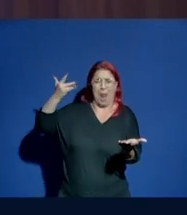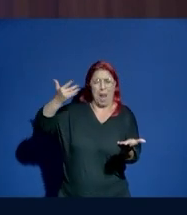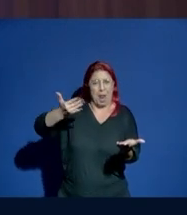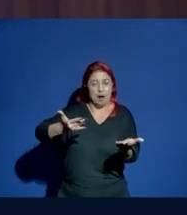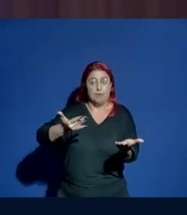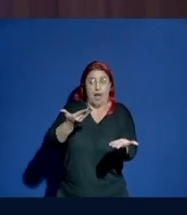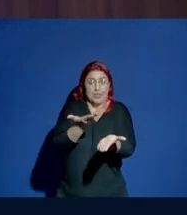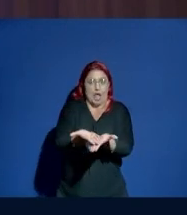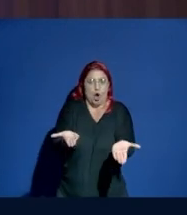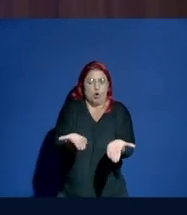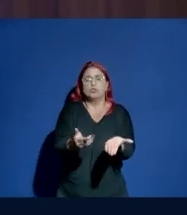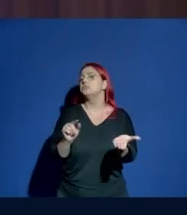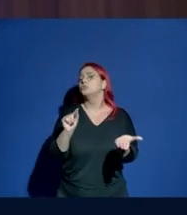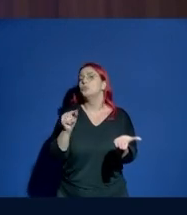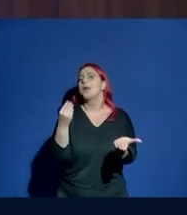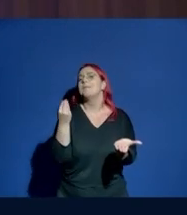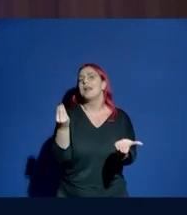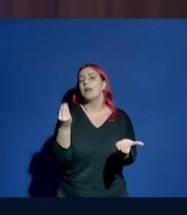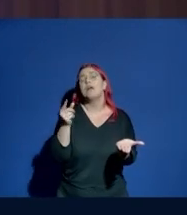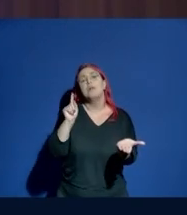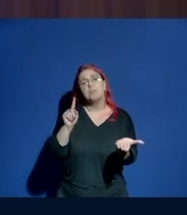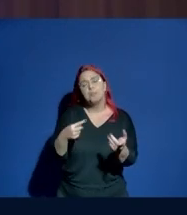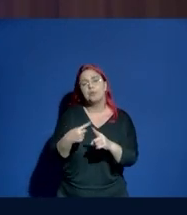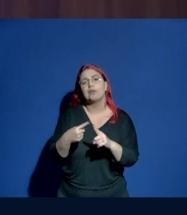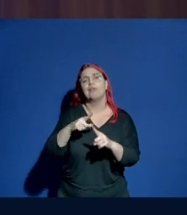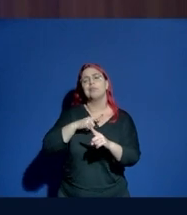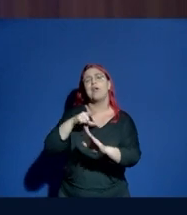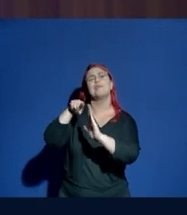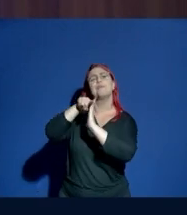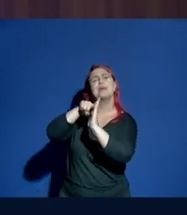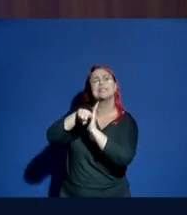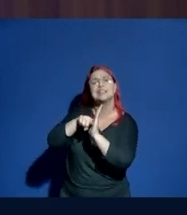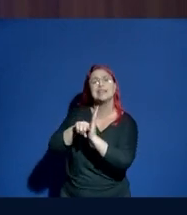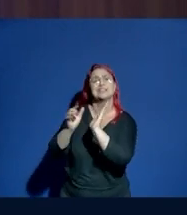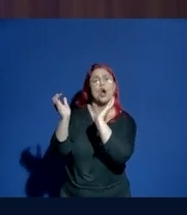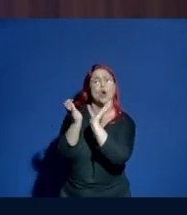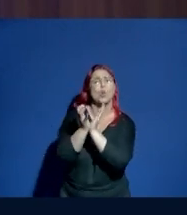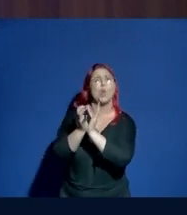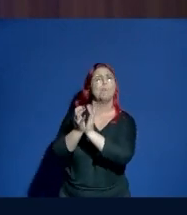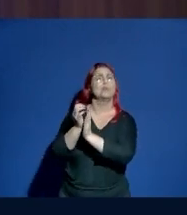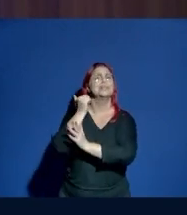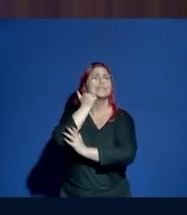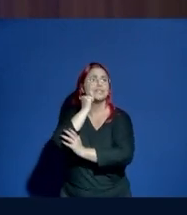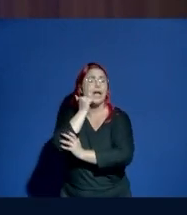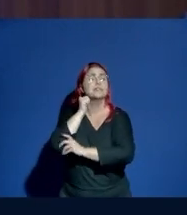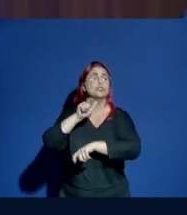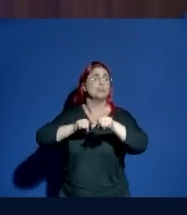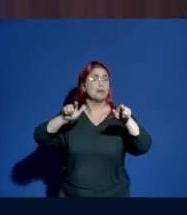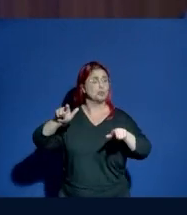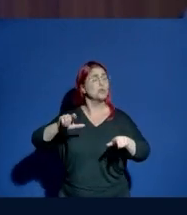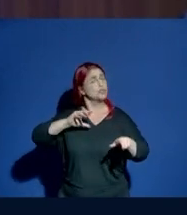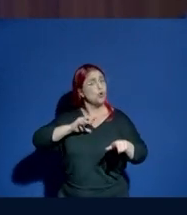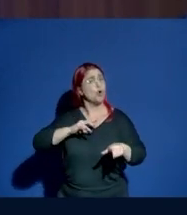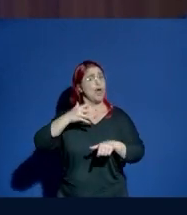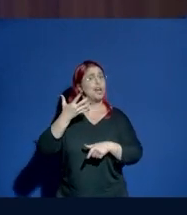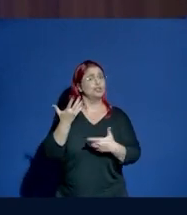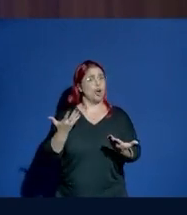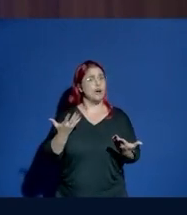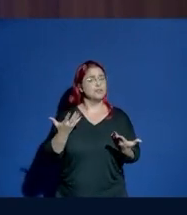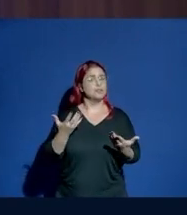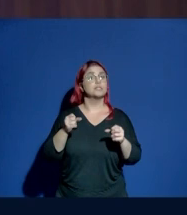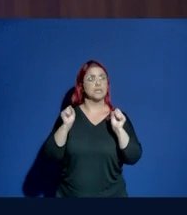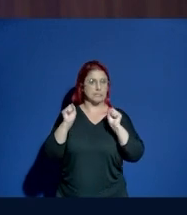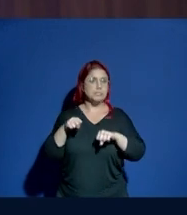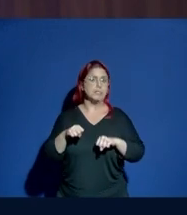rapidamente chegamos foi em função da Embrapa de pesquisadores E acima de tudo de Valentes brasileiros que muitos